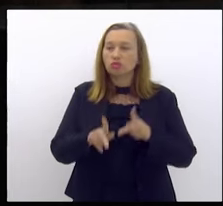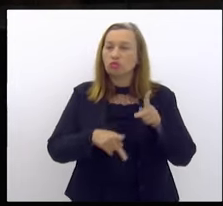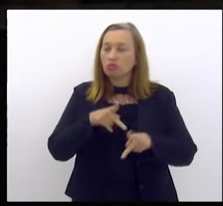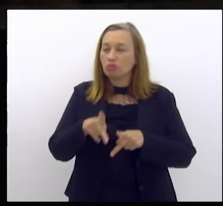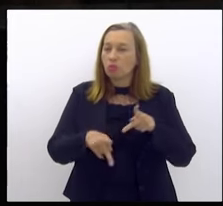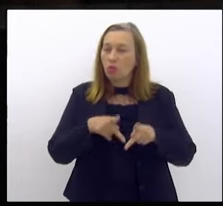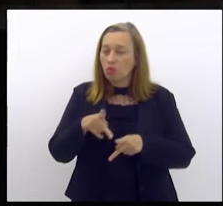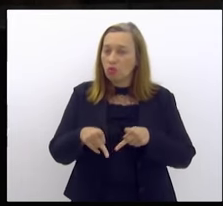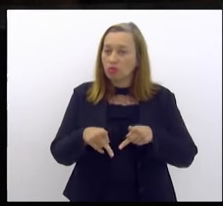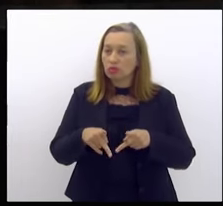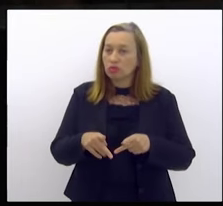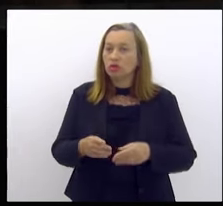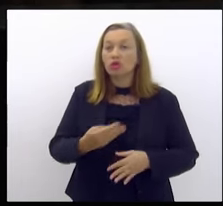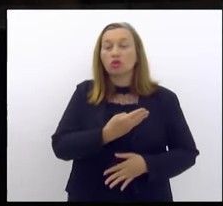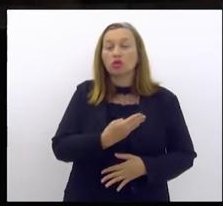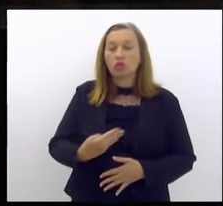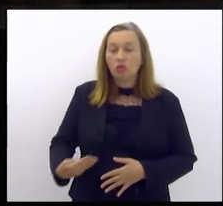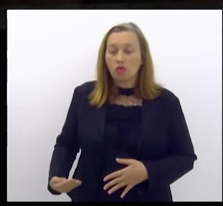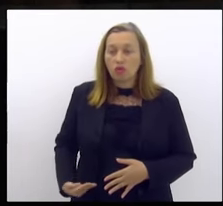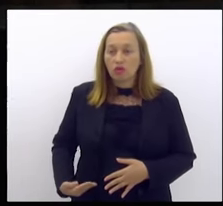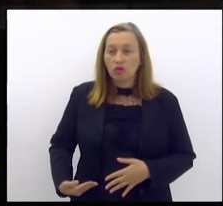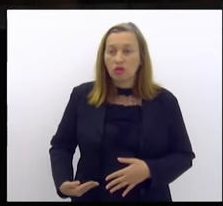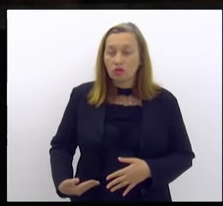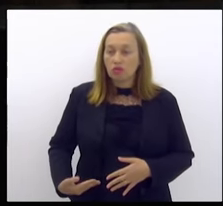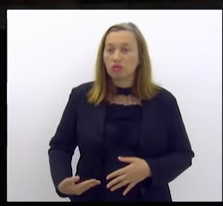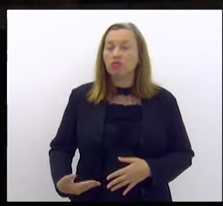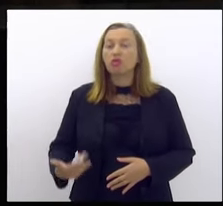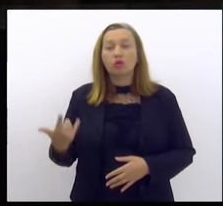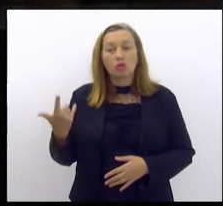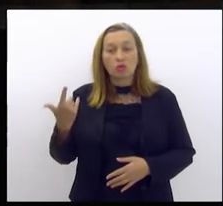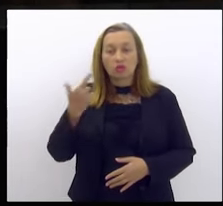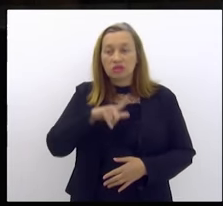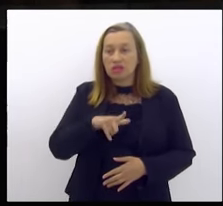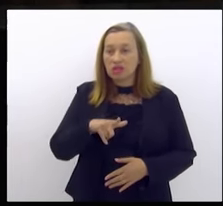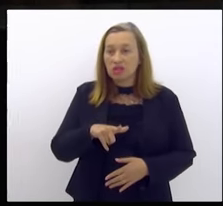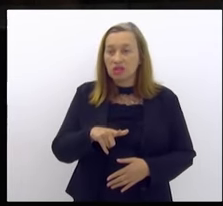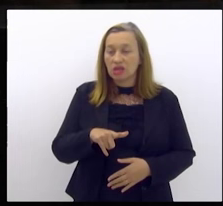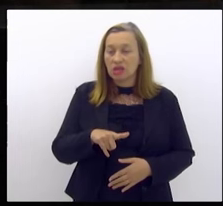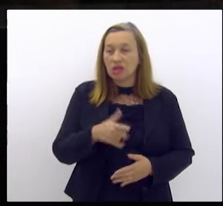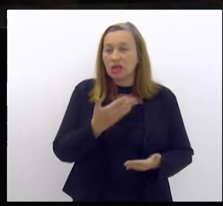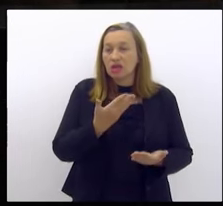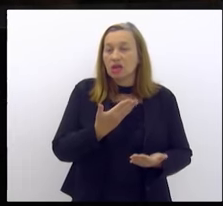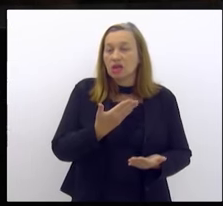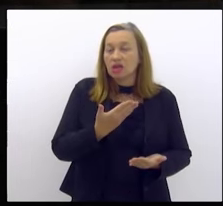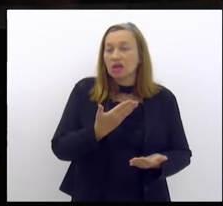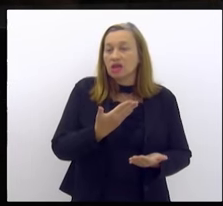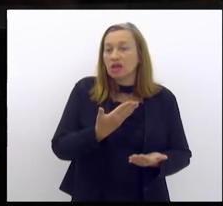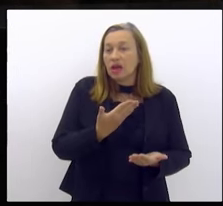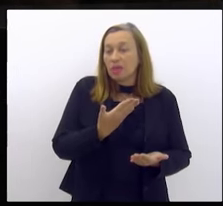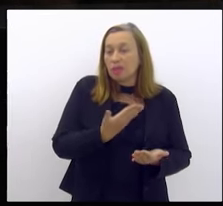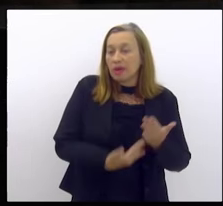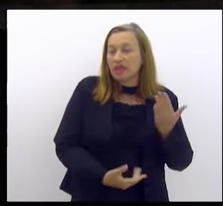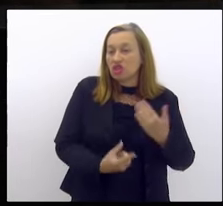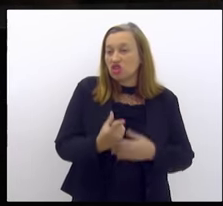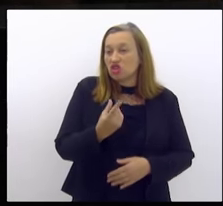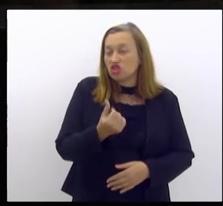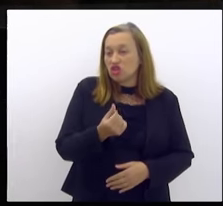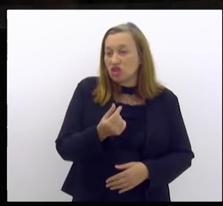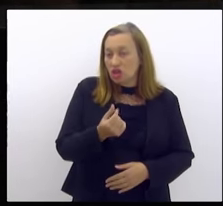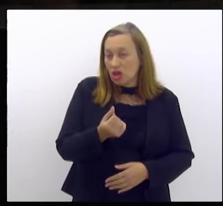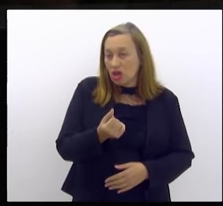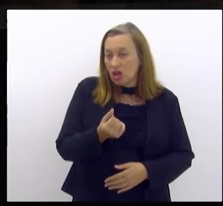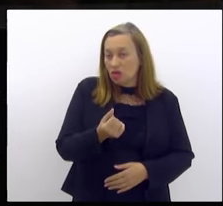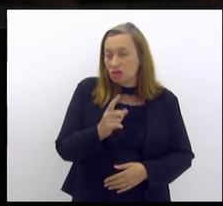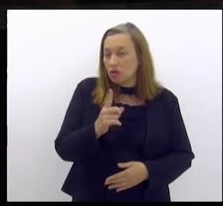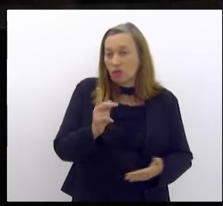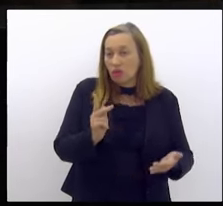fluminense, que o governo dê certo, que o rombo de 8 bilhões e meio do ano que vem não aconteça, que a gente possa